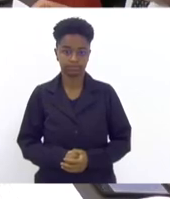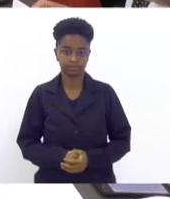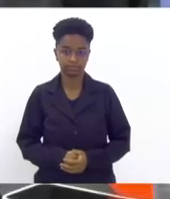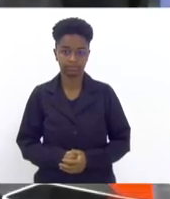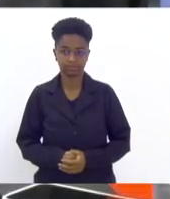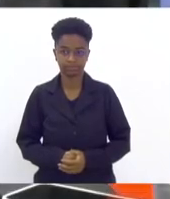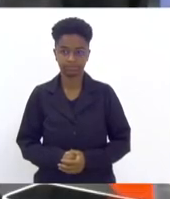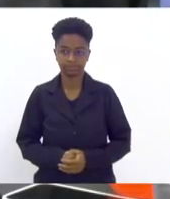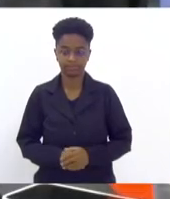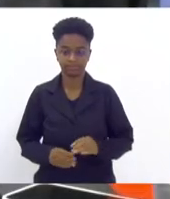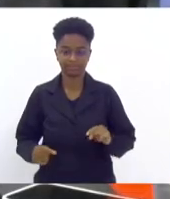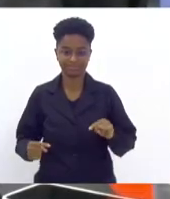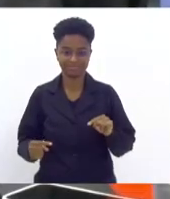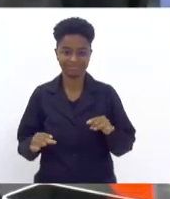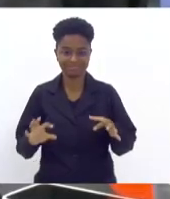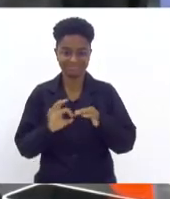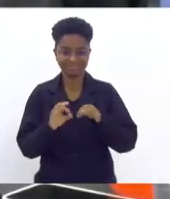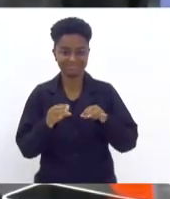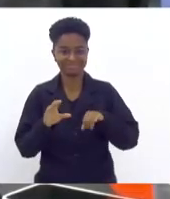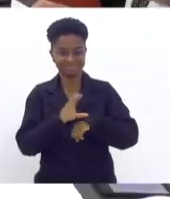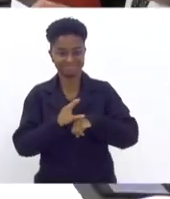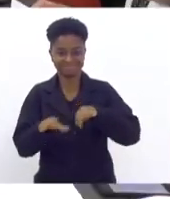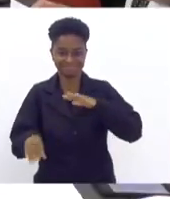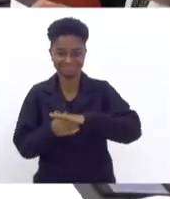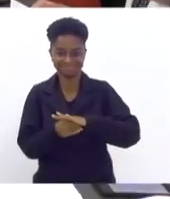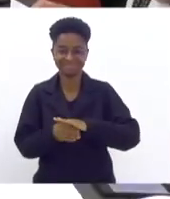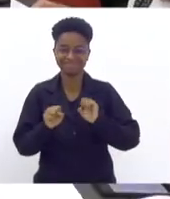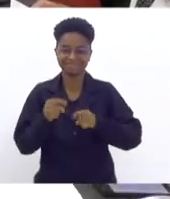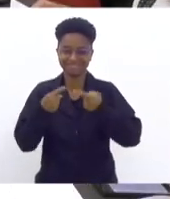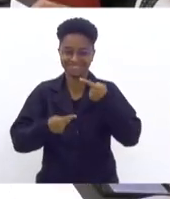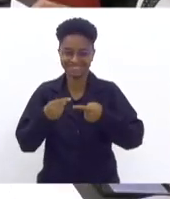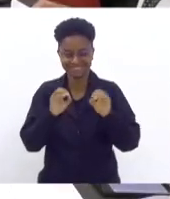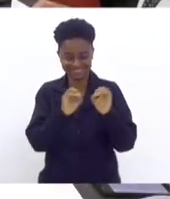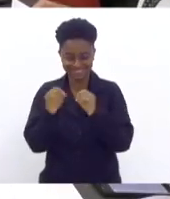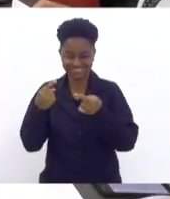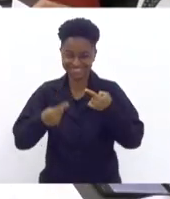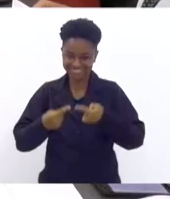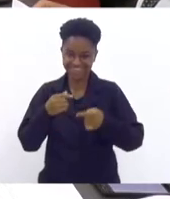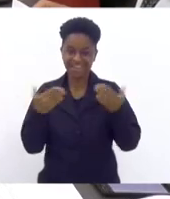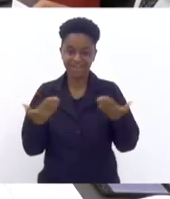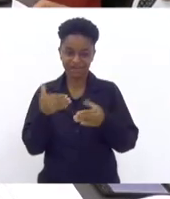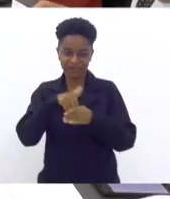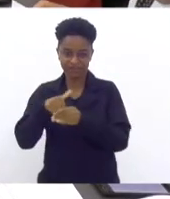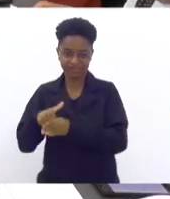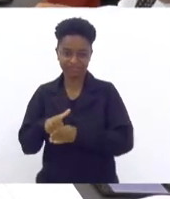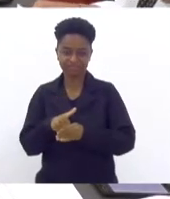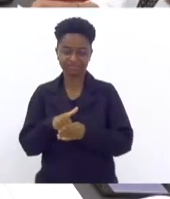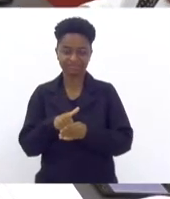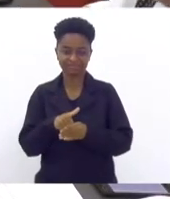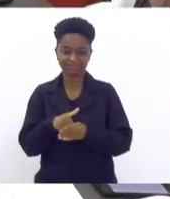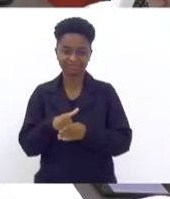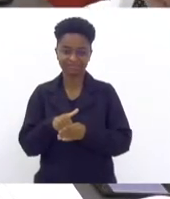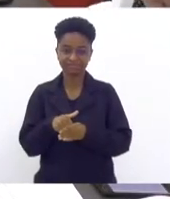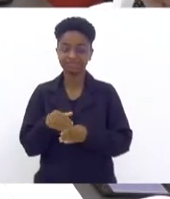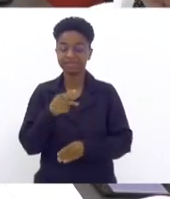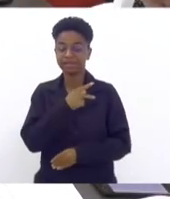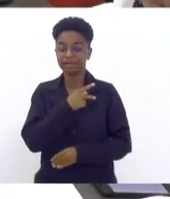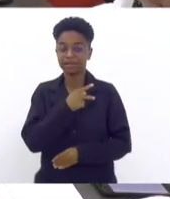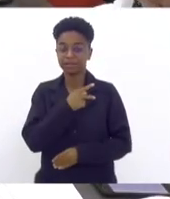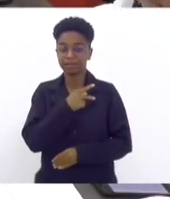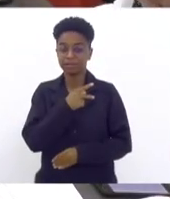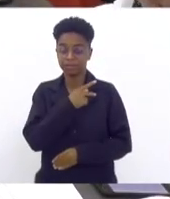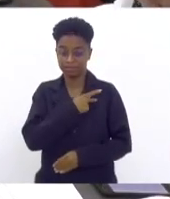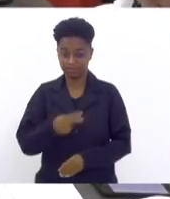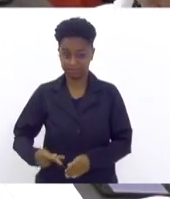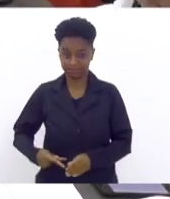Pela constitucionalidade com emendas, em discussão. Senhor presidente, eu gostaria de discutir. Para discutir, deputado Vinícius Cozolino. Senhor presidente, o projeto original